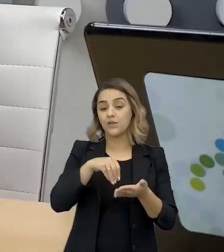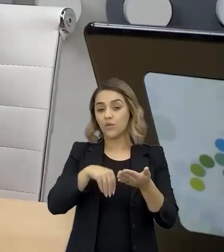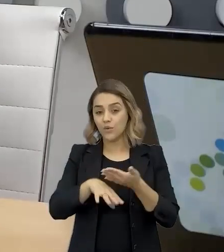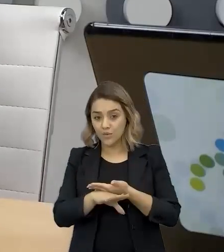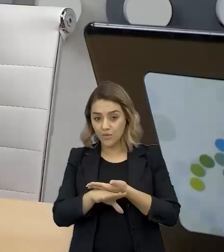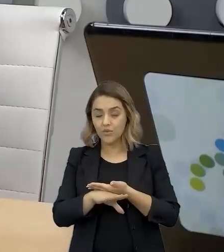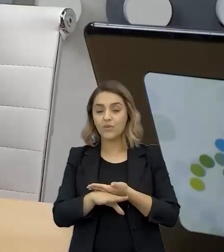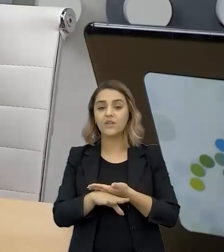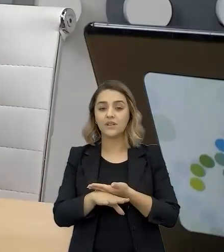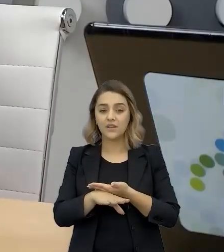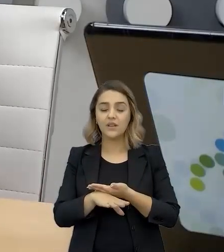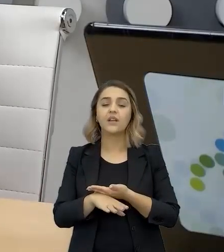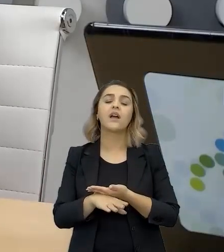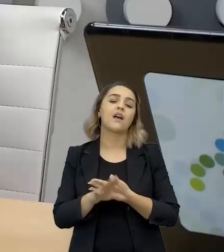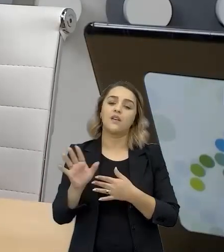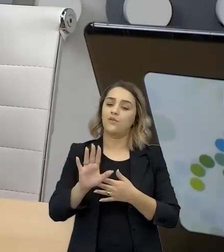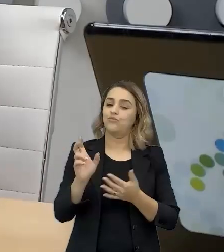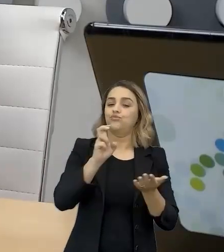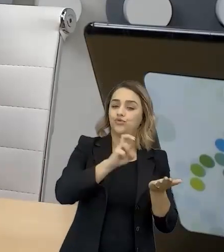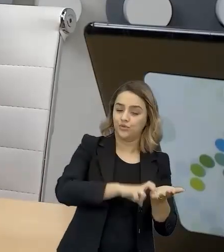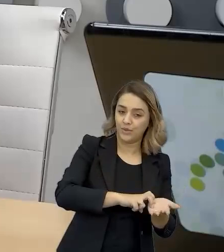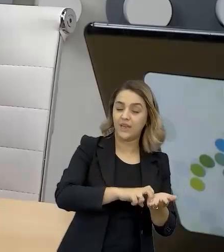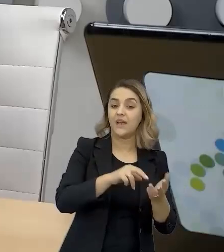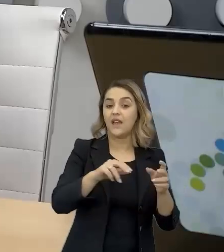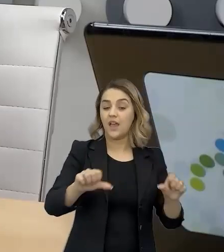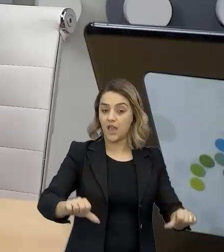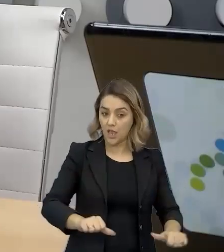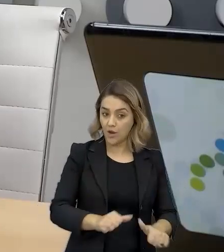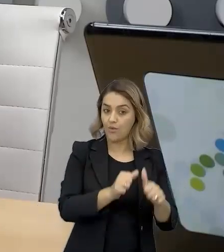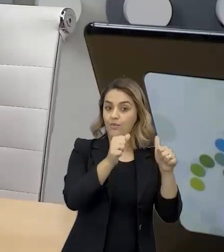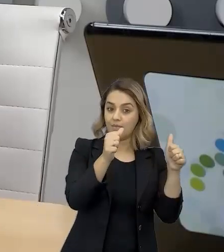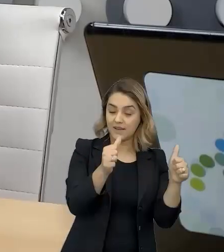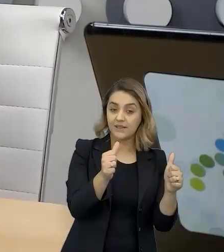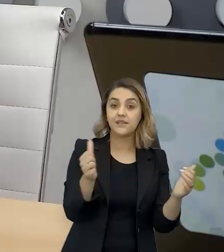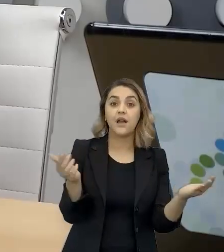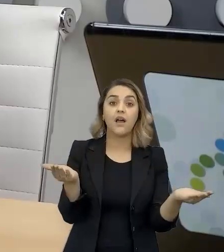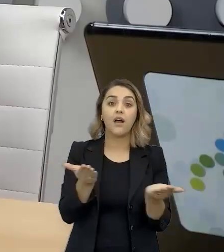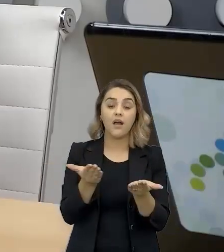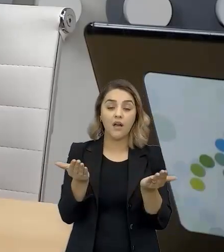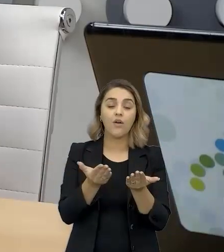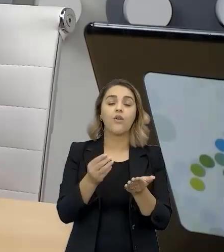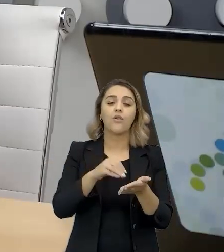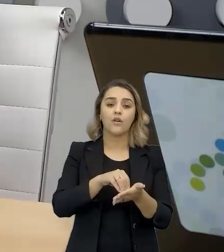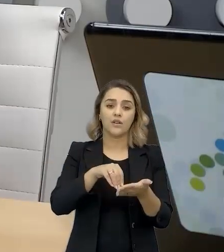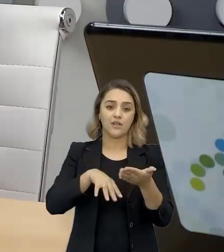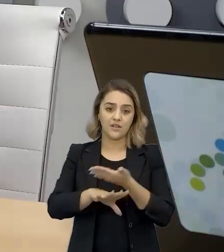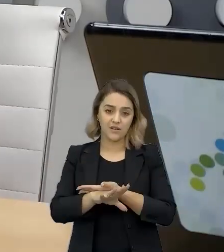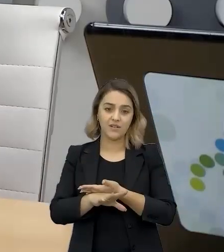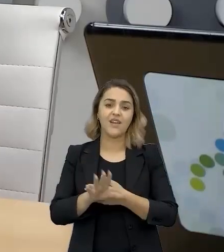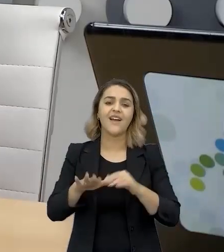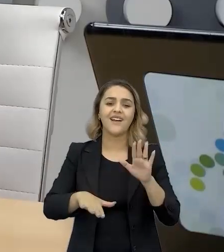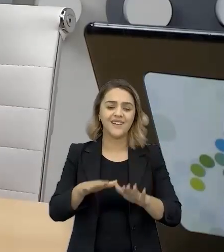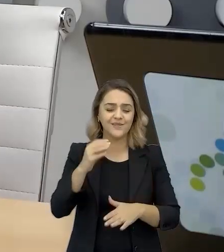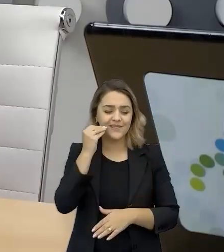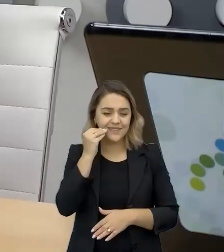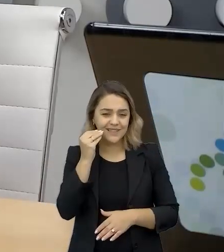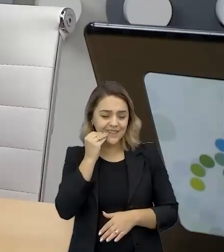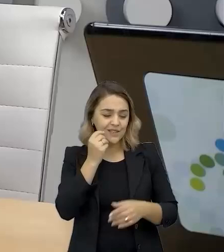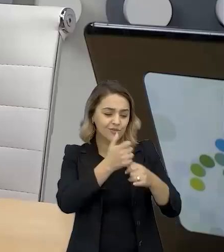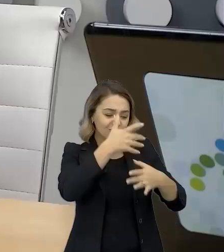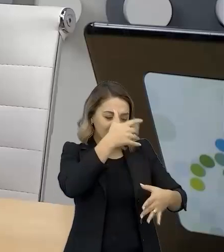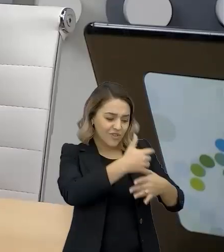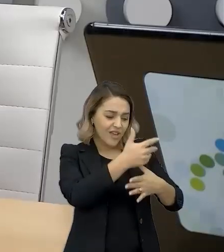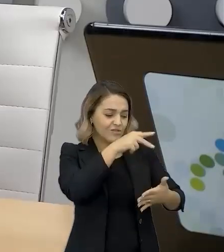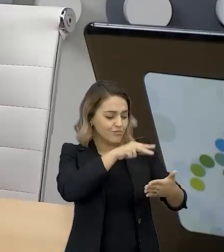currículo. De manhã foi a parte de recuperação e agora está sendo parte de currículo. Às vezes eu tento dar uma lida no chat, mas